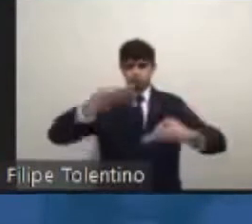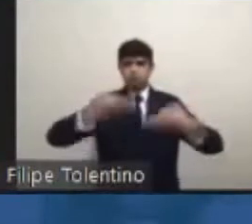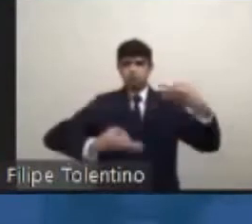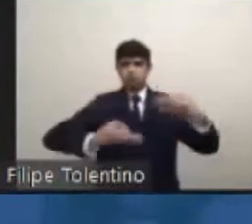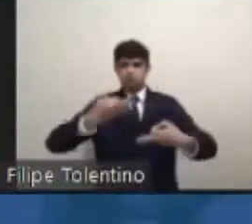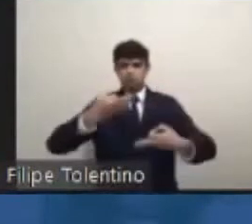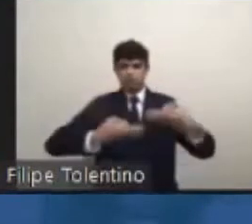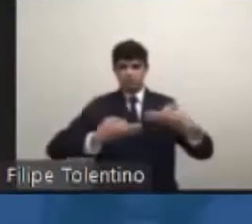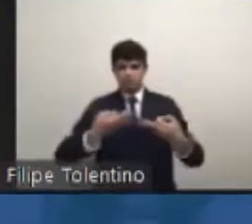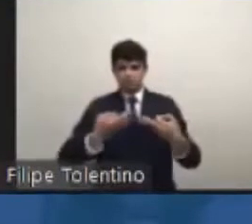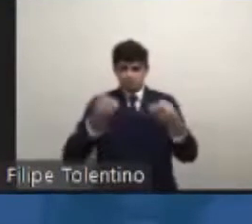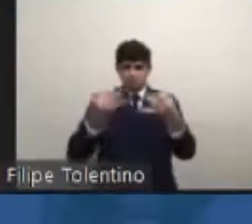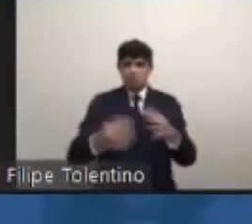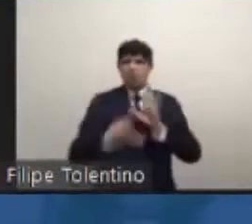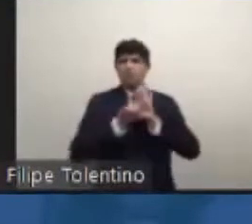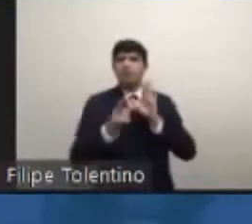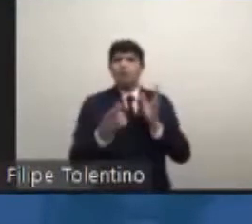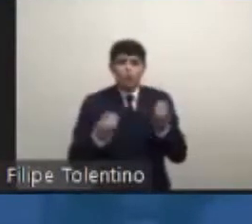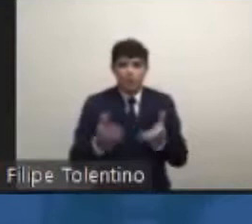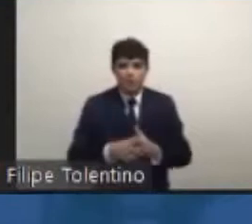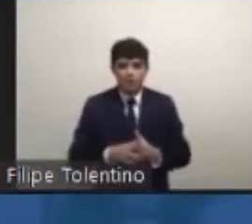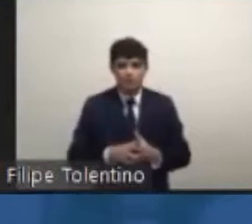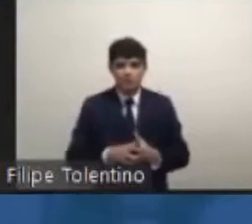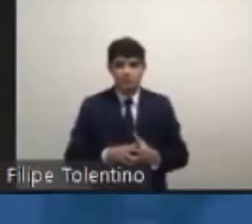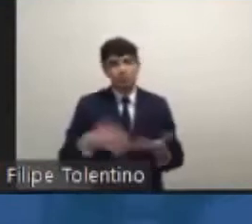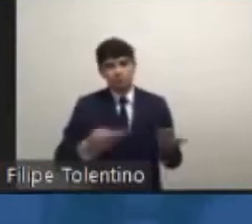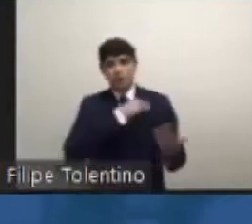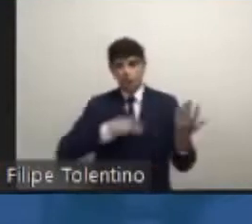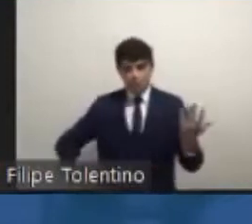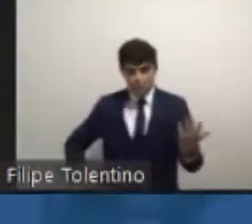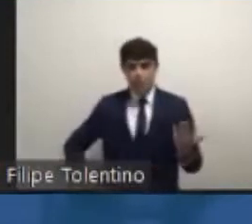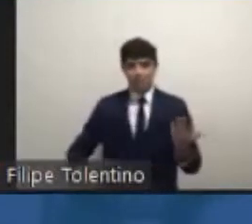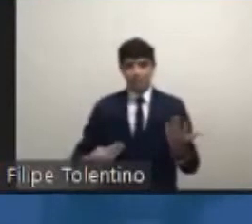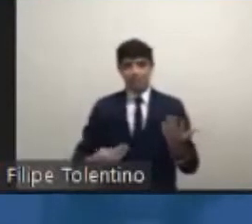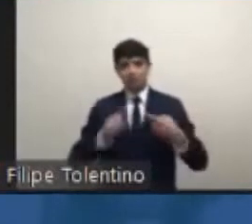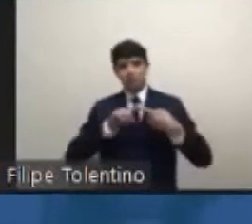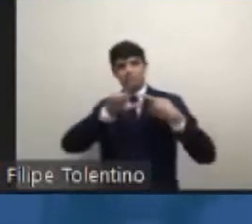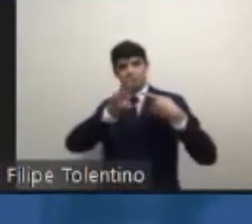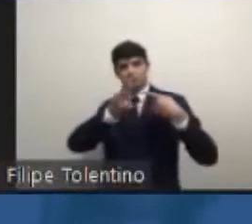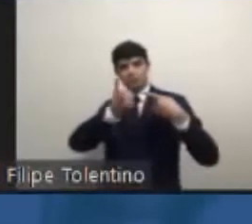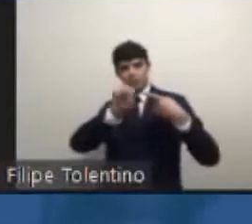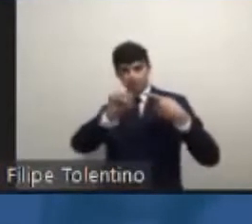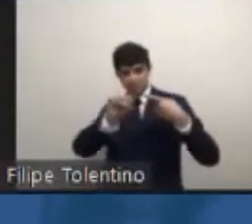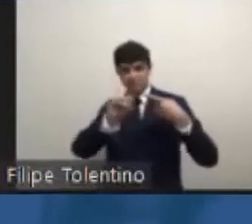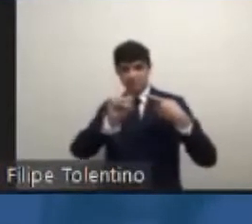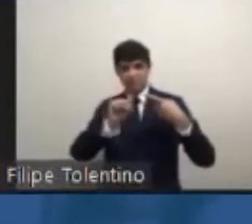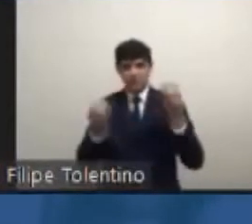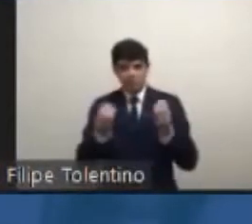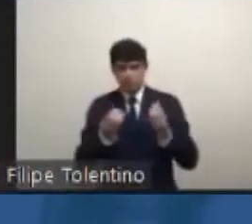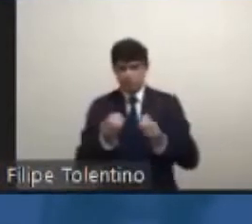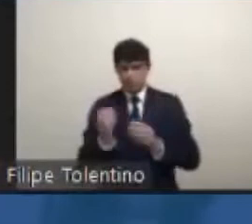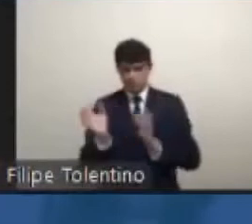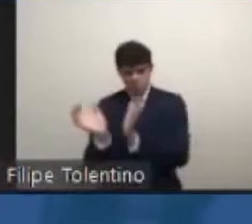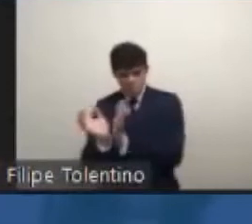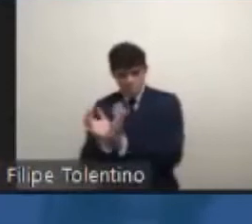socorro? Um exemplo aqui, o parecer do ministro Barroso, ele diz que é impossível qualificar a conduta do médico como omissão de